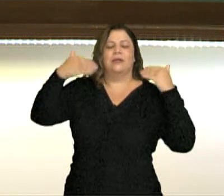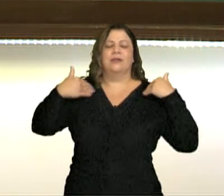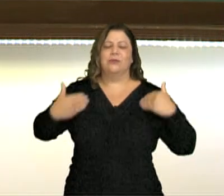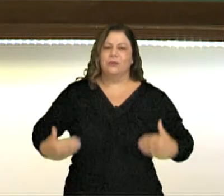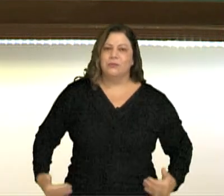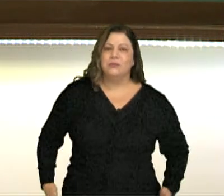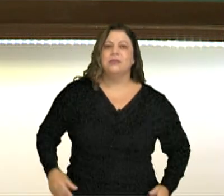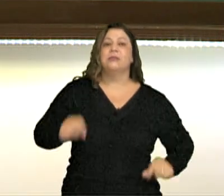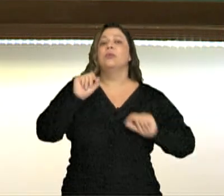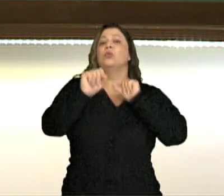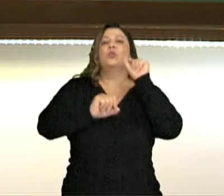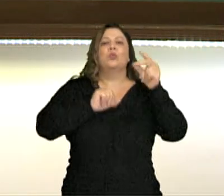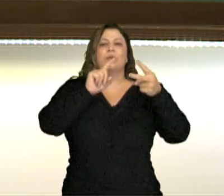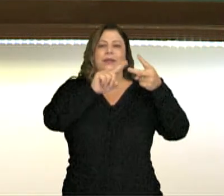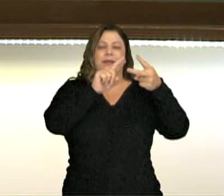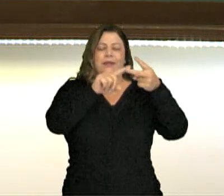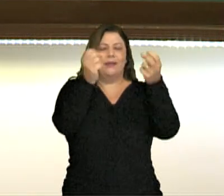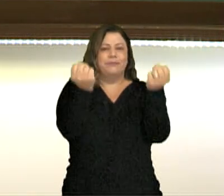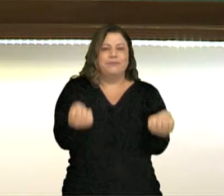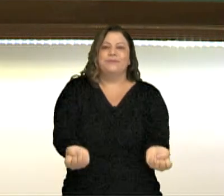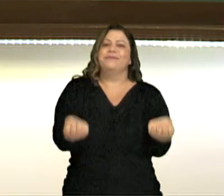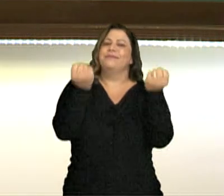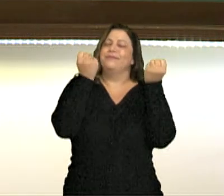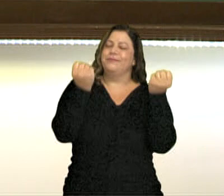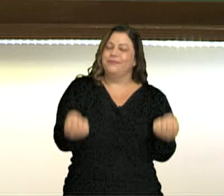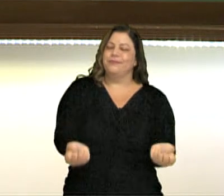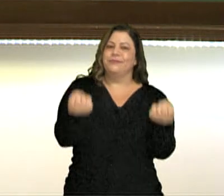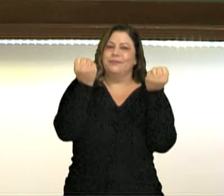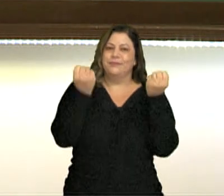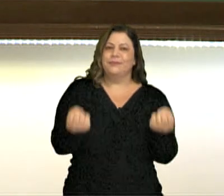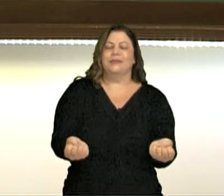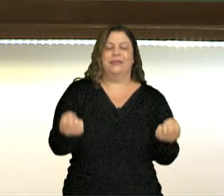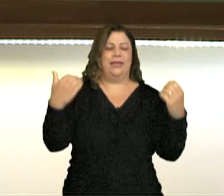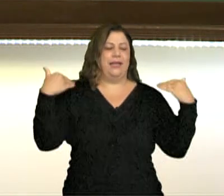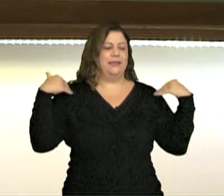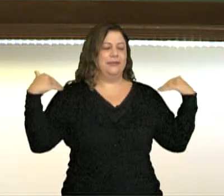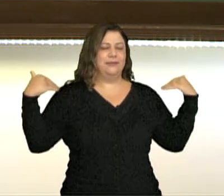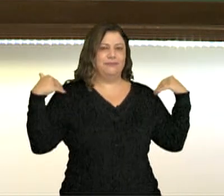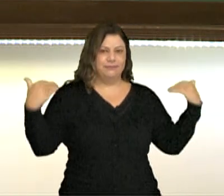que é condicionamento físico dentro das nossas aulas de educação física.